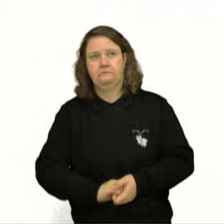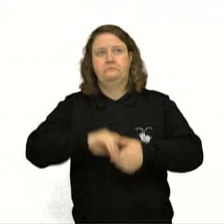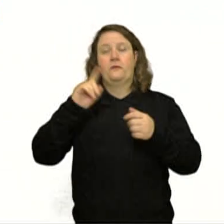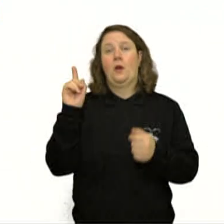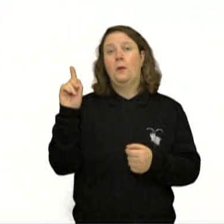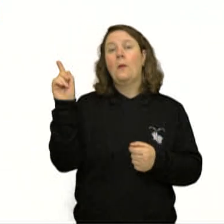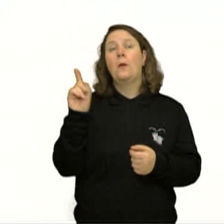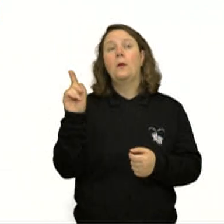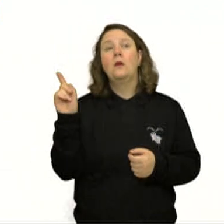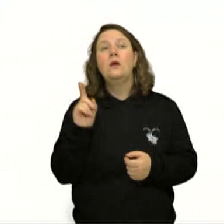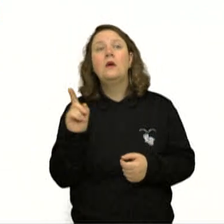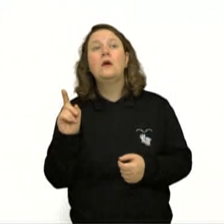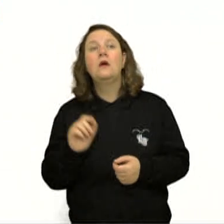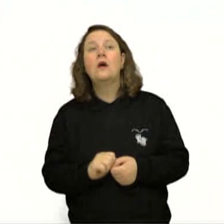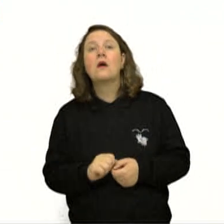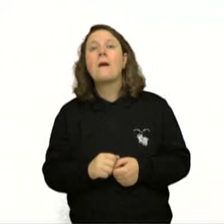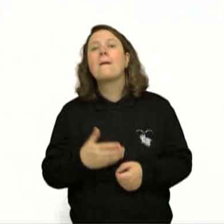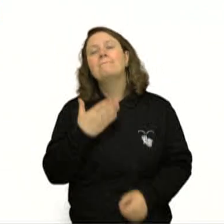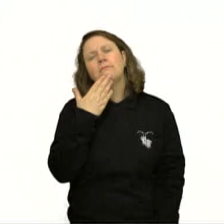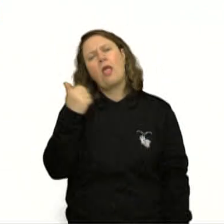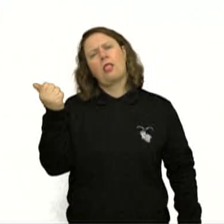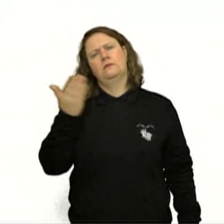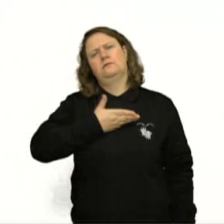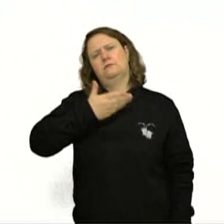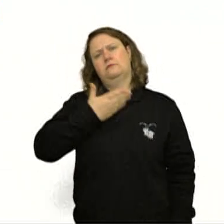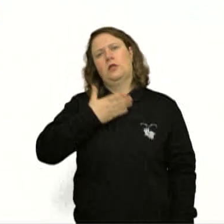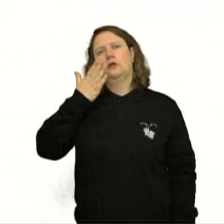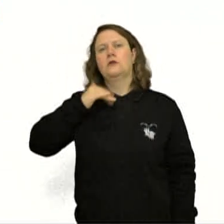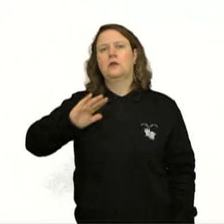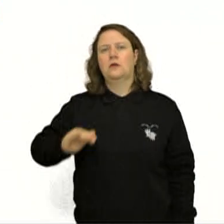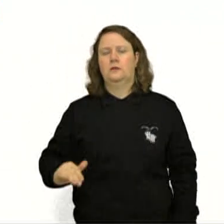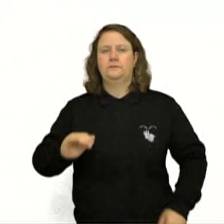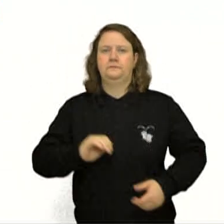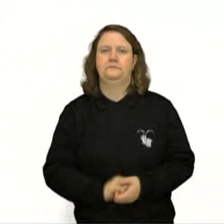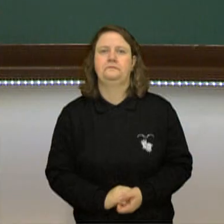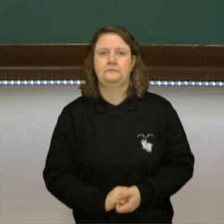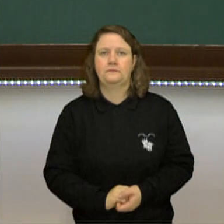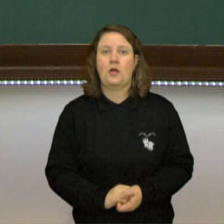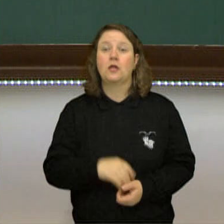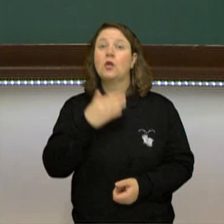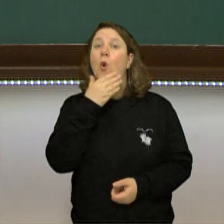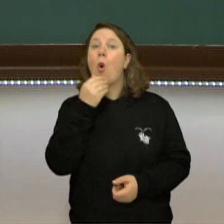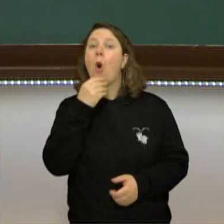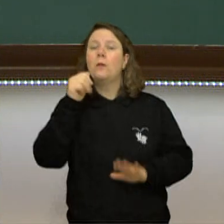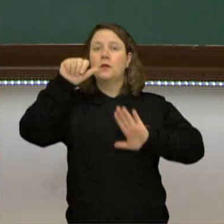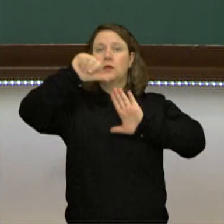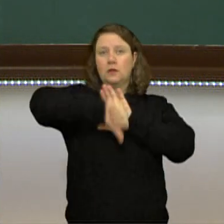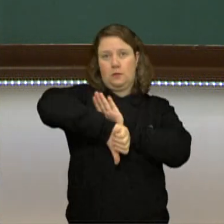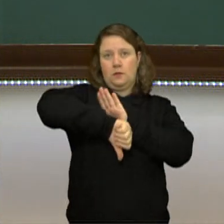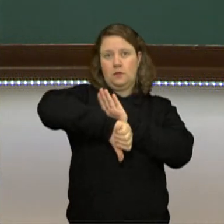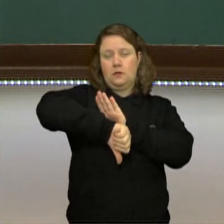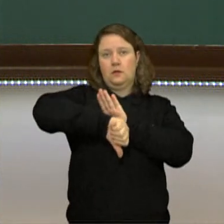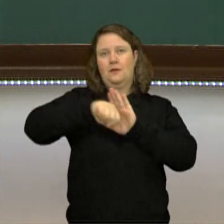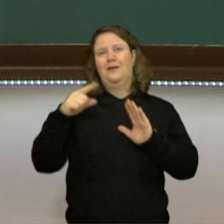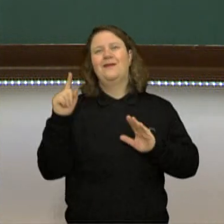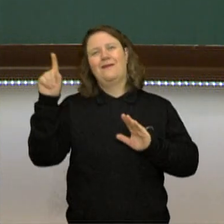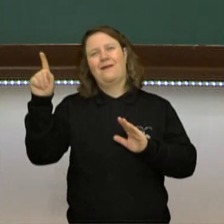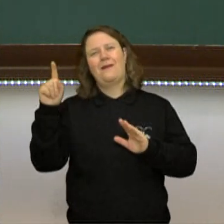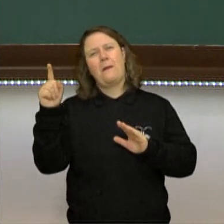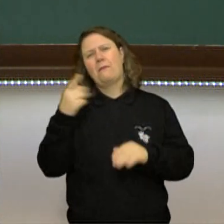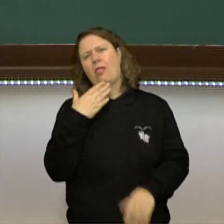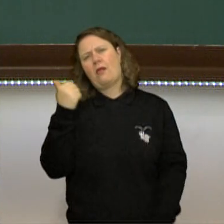alemão aqui. O melhor amigo das crianças. Olha só, esse criminoso... ele fazia propaganda de que ele era o grande amigo